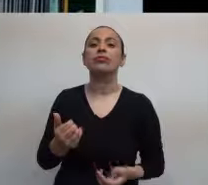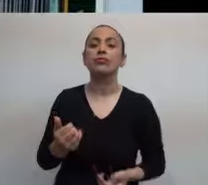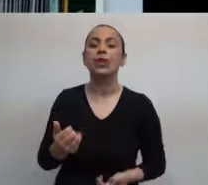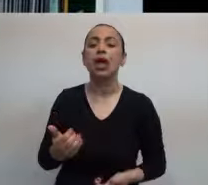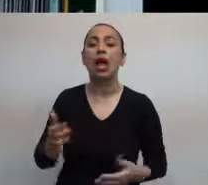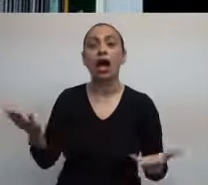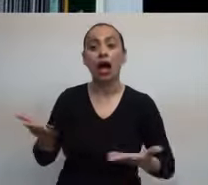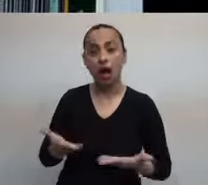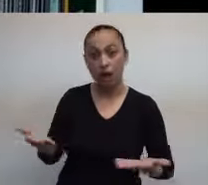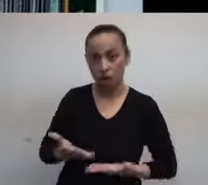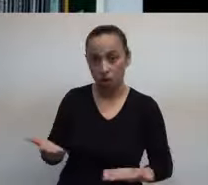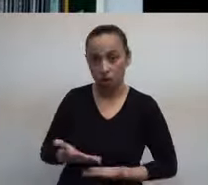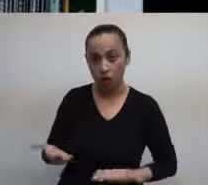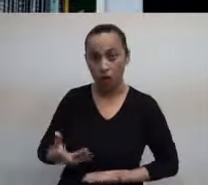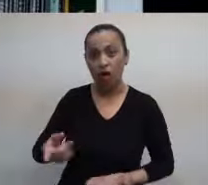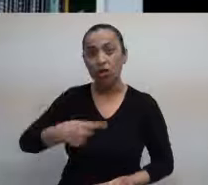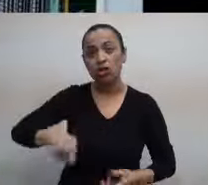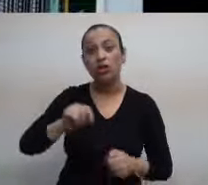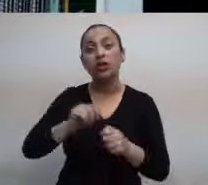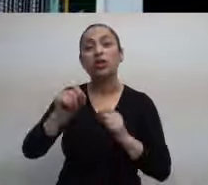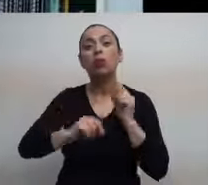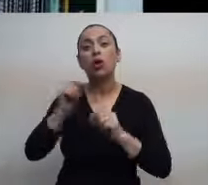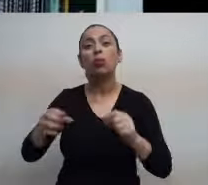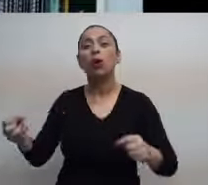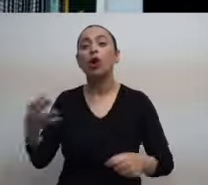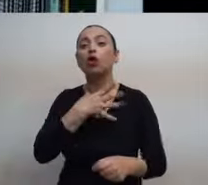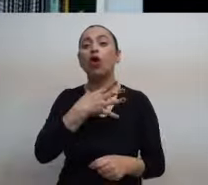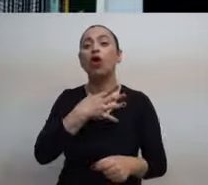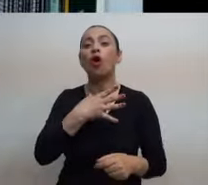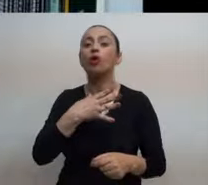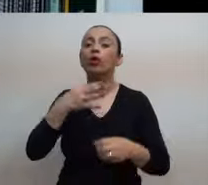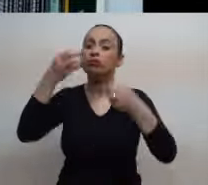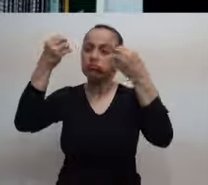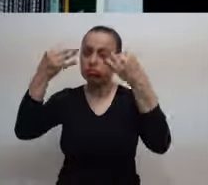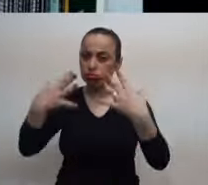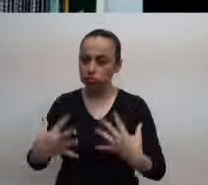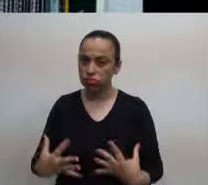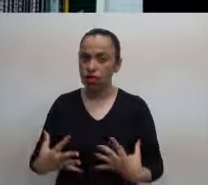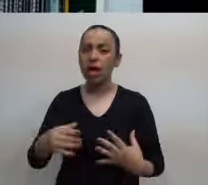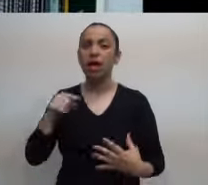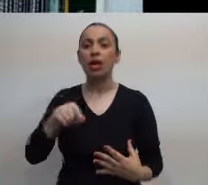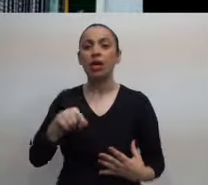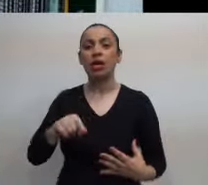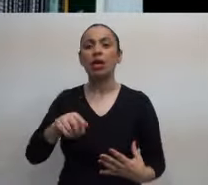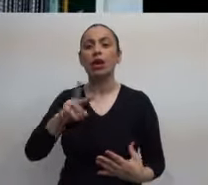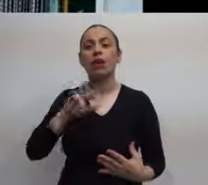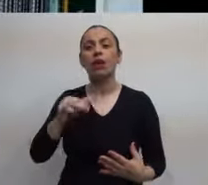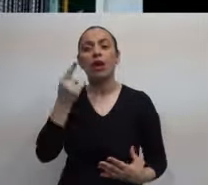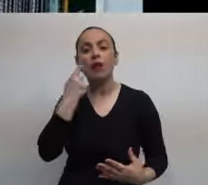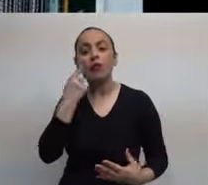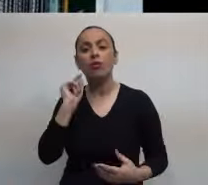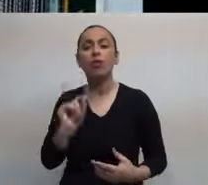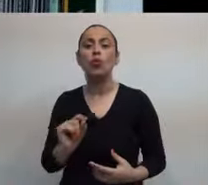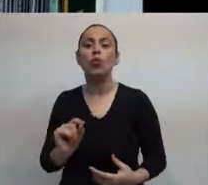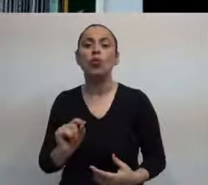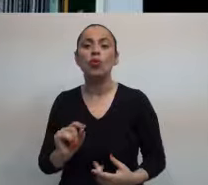Aqui agora, a gente vai fazer uma nova consideração e aqui nós